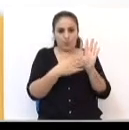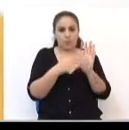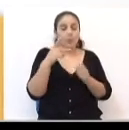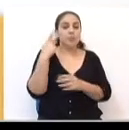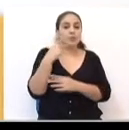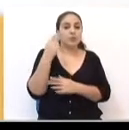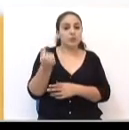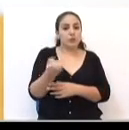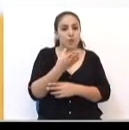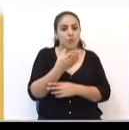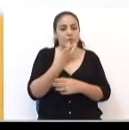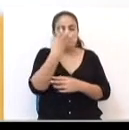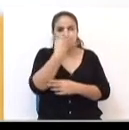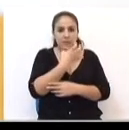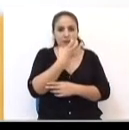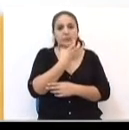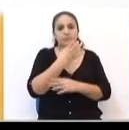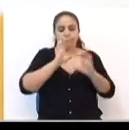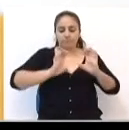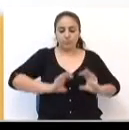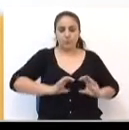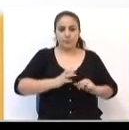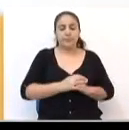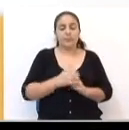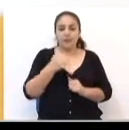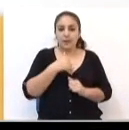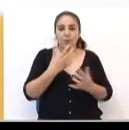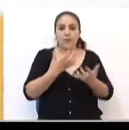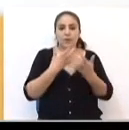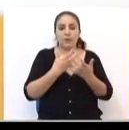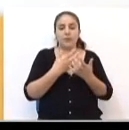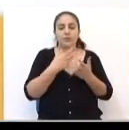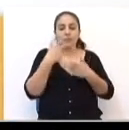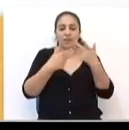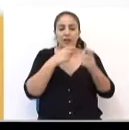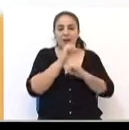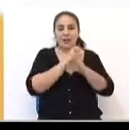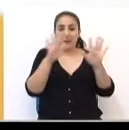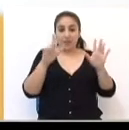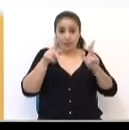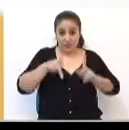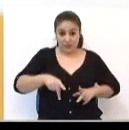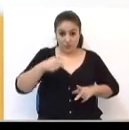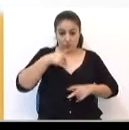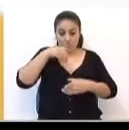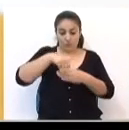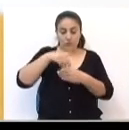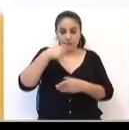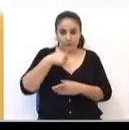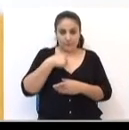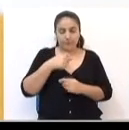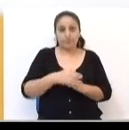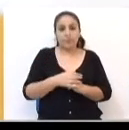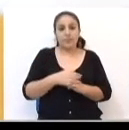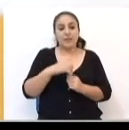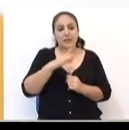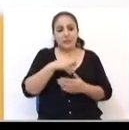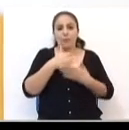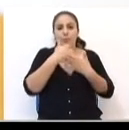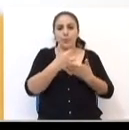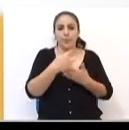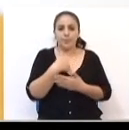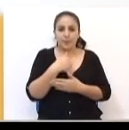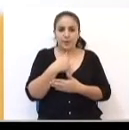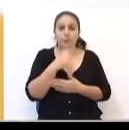nova, uma política séria e de postura. E eu gostaria de deixar muito claro ao eleitor que conte comigo